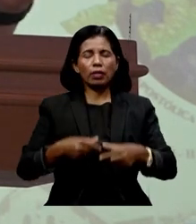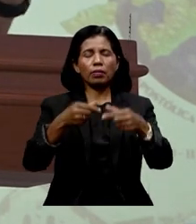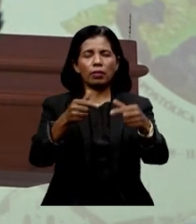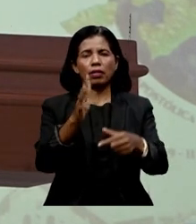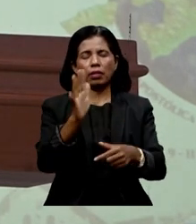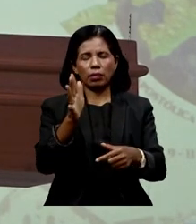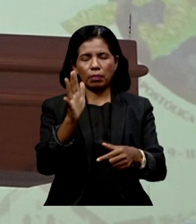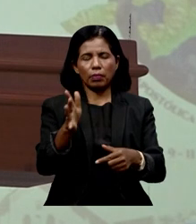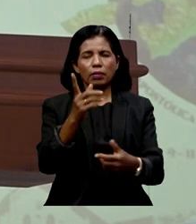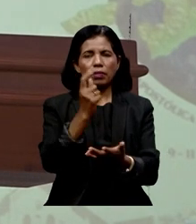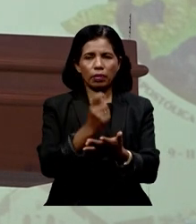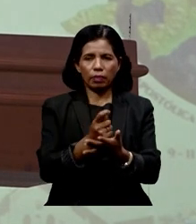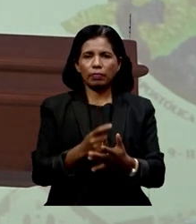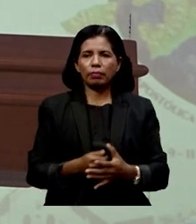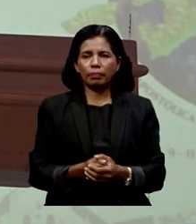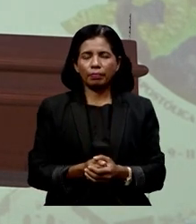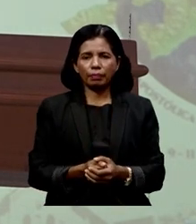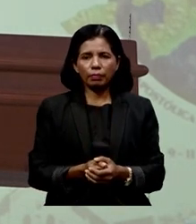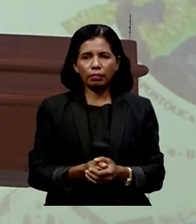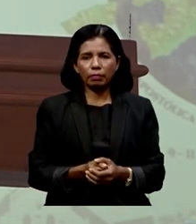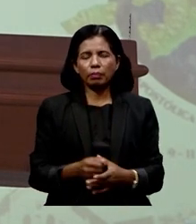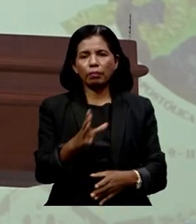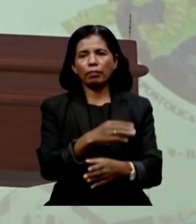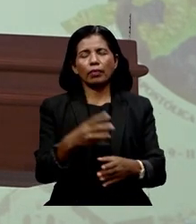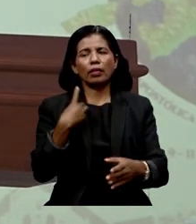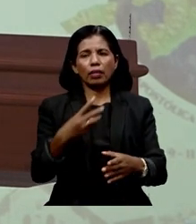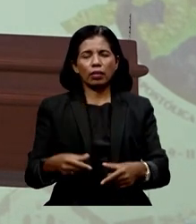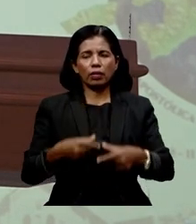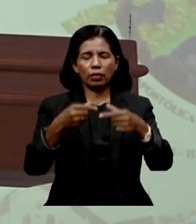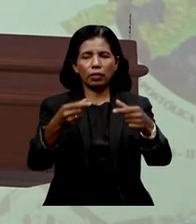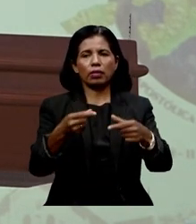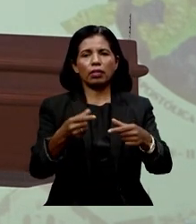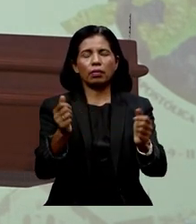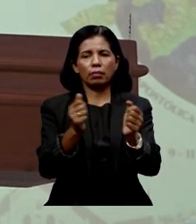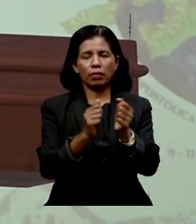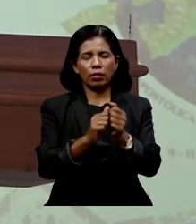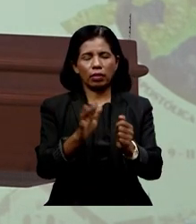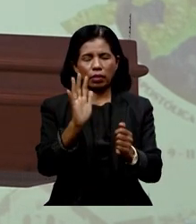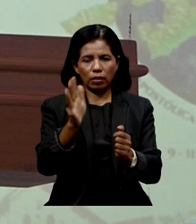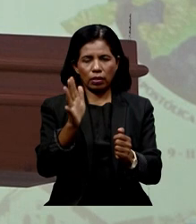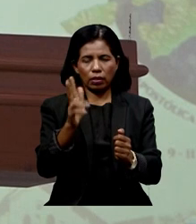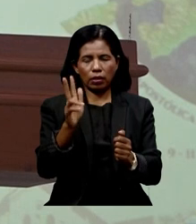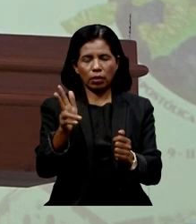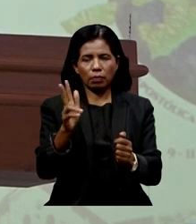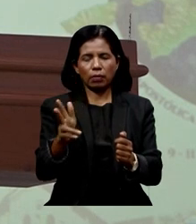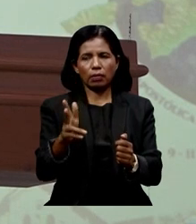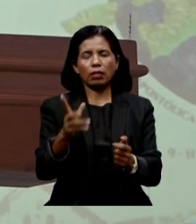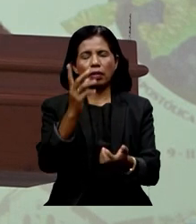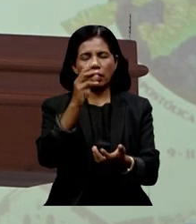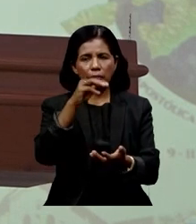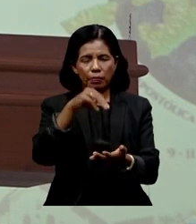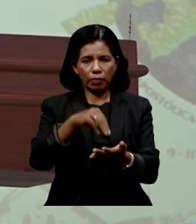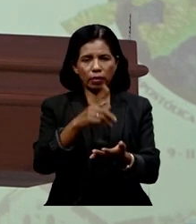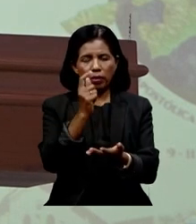45 mil. Reserva na Fatim. Reserva na Fatim 40 mil, se cara que ia para Truma, se